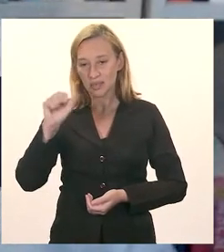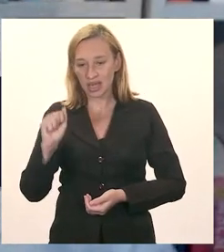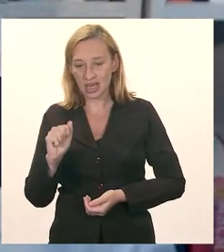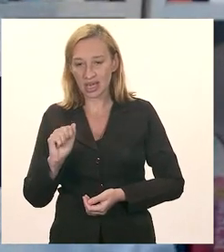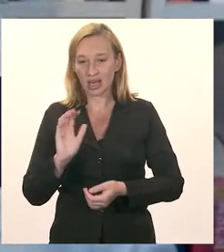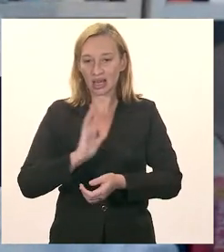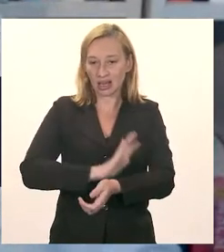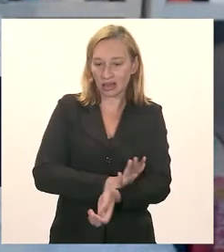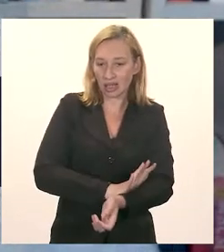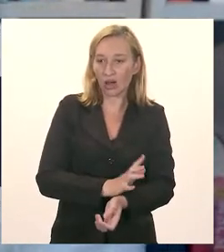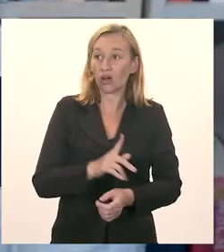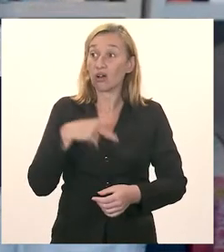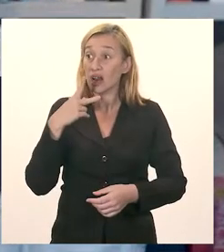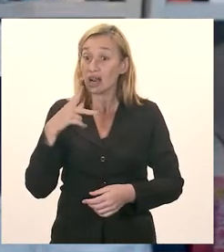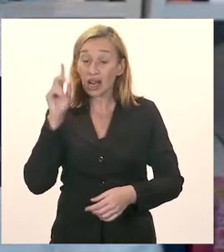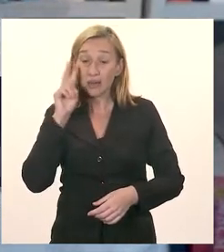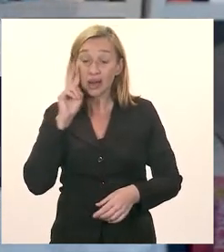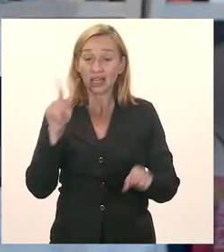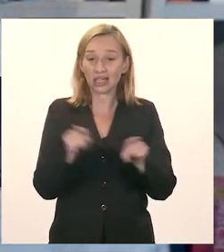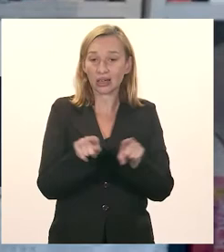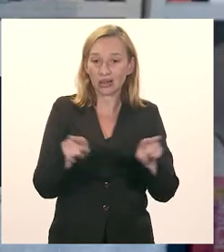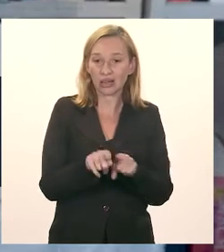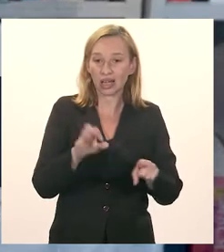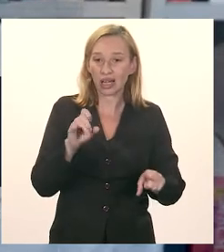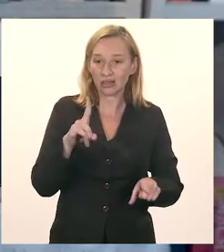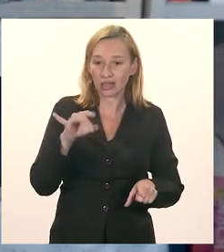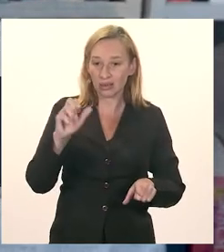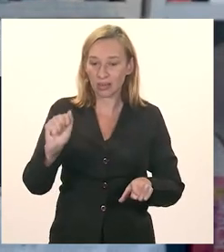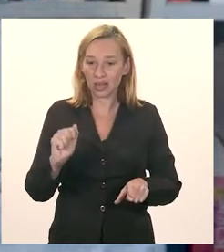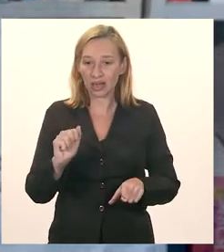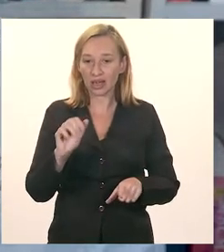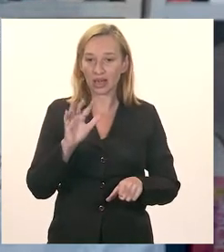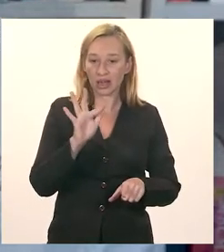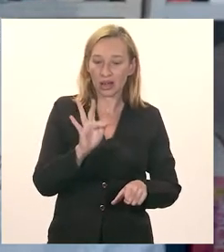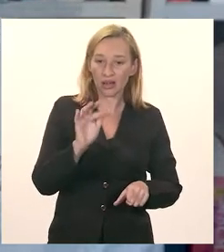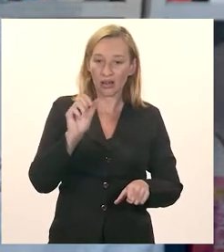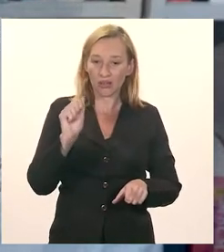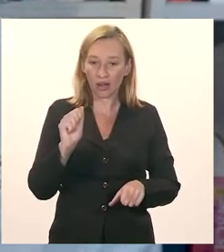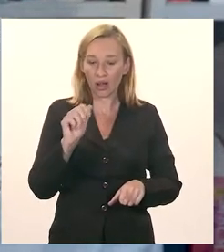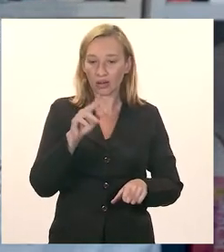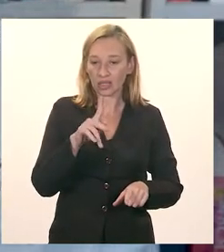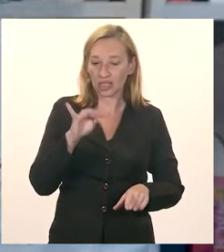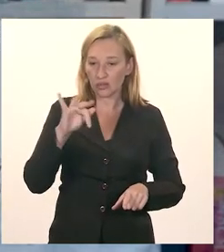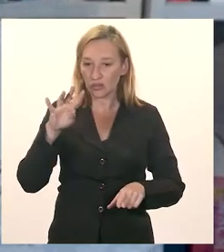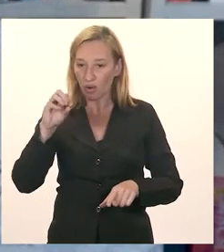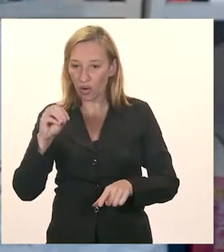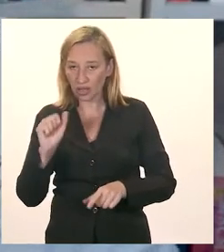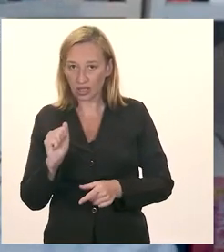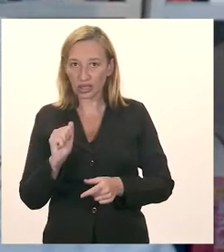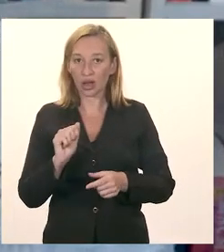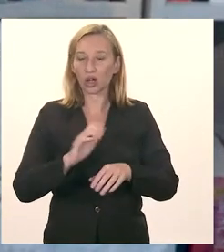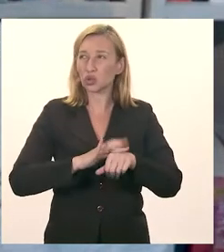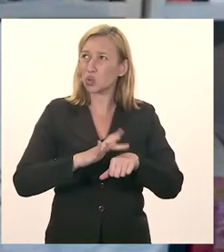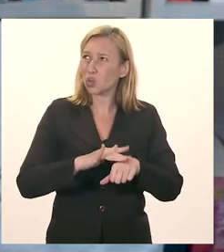questão racial, vamos lembrar logo da leucemia falciforme, que é um tipo de doença que